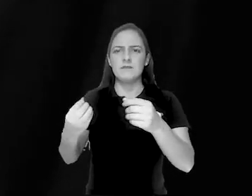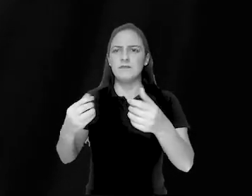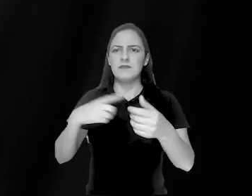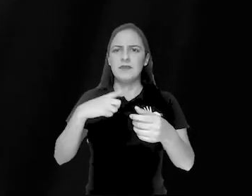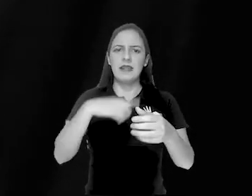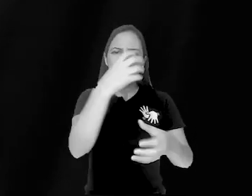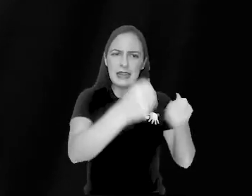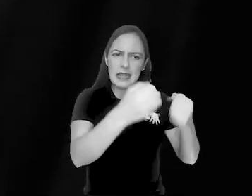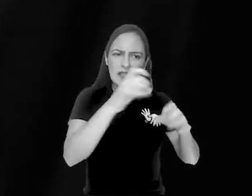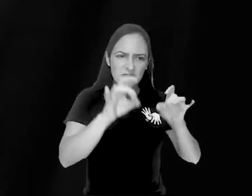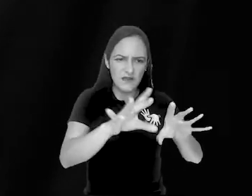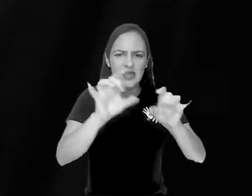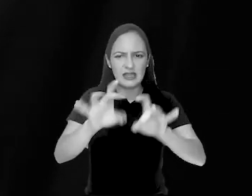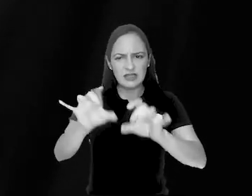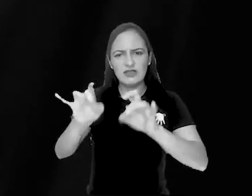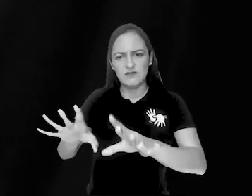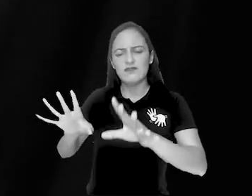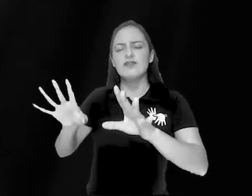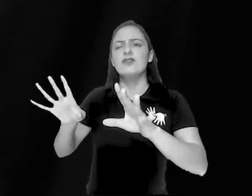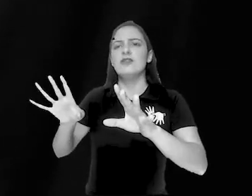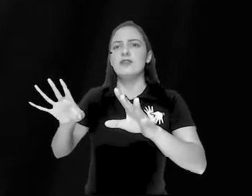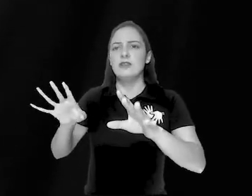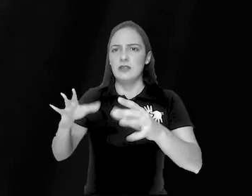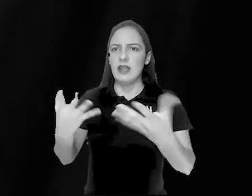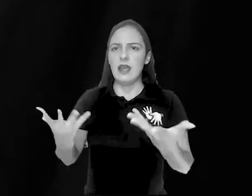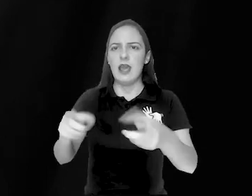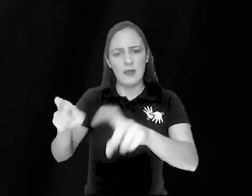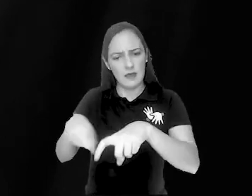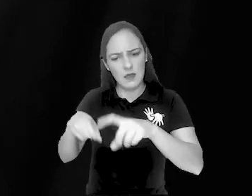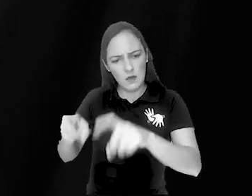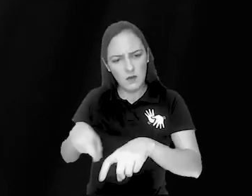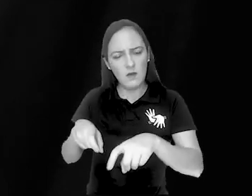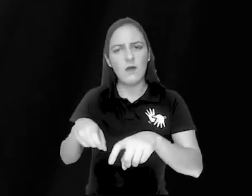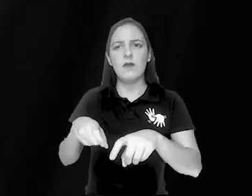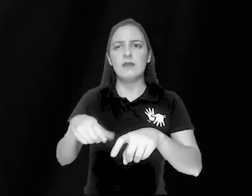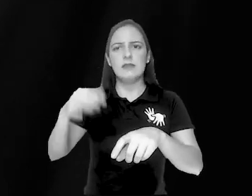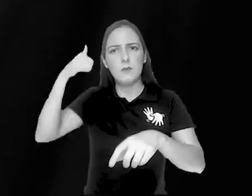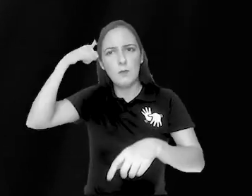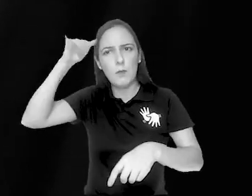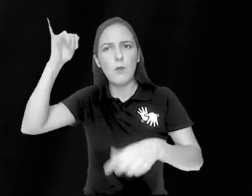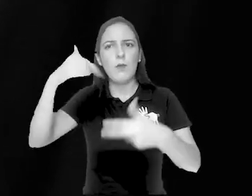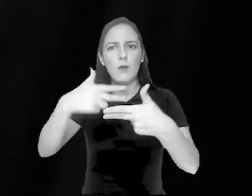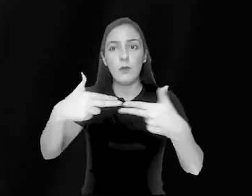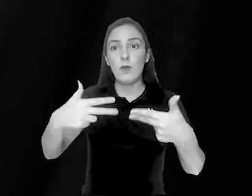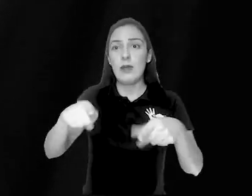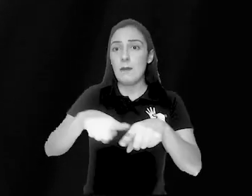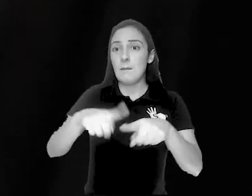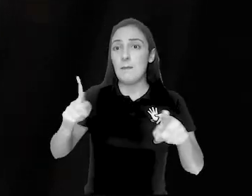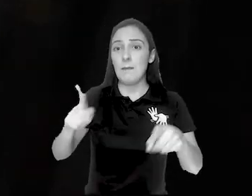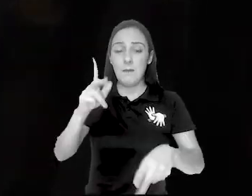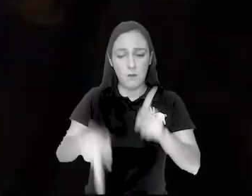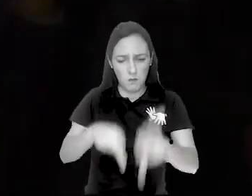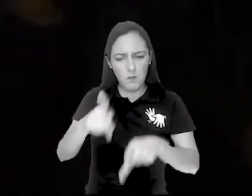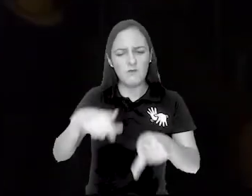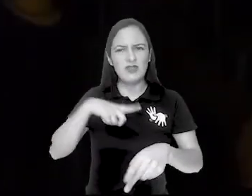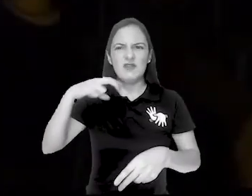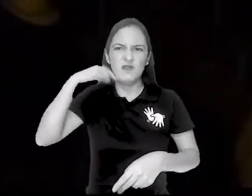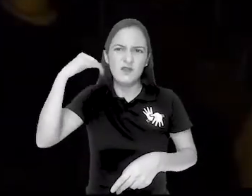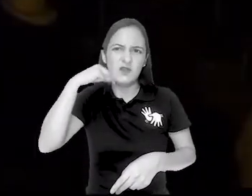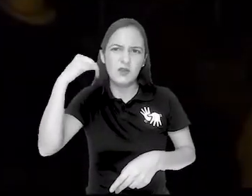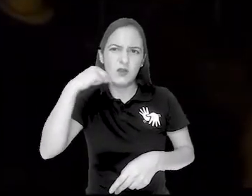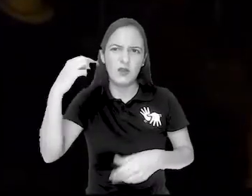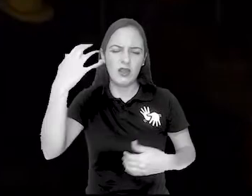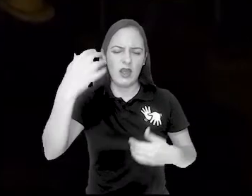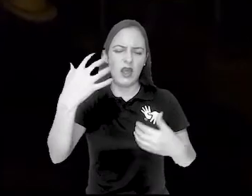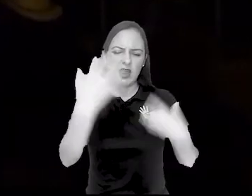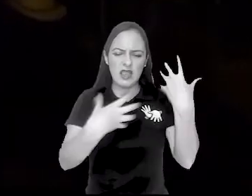da receita é na agricultura e na pecuária, mas nós temos um povo que tinha vergonha da música caipira. E depois dos festivais